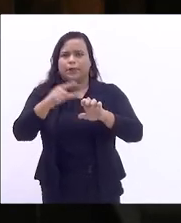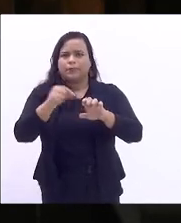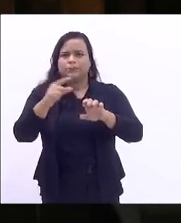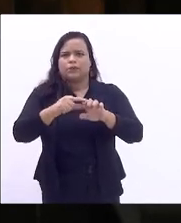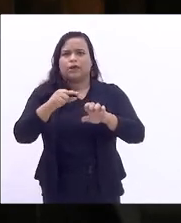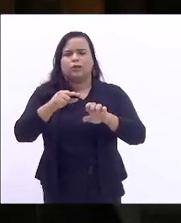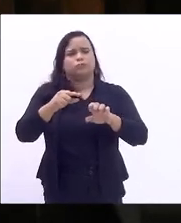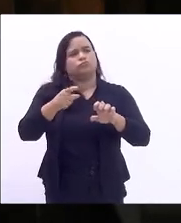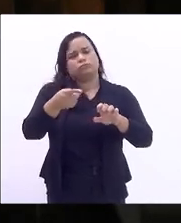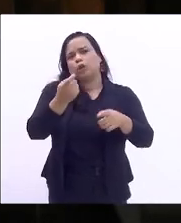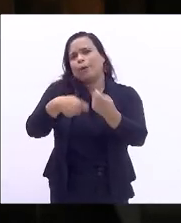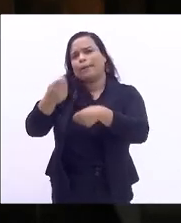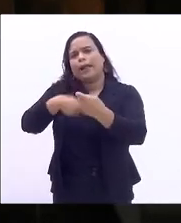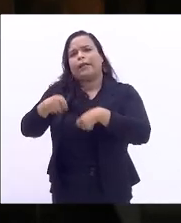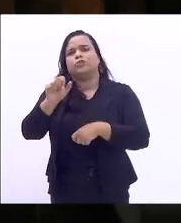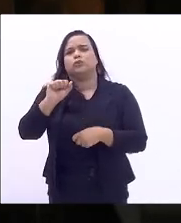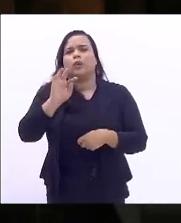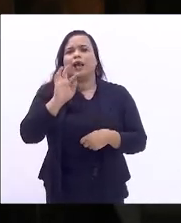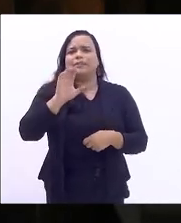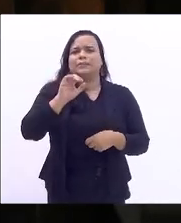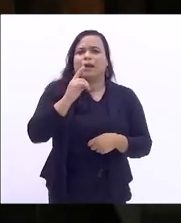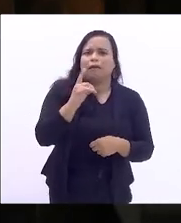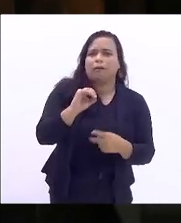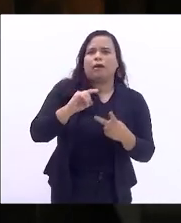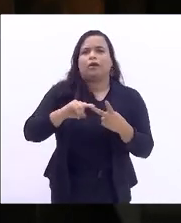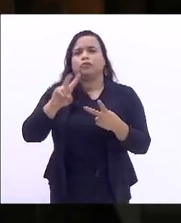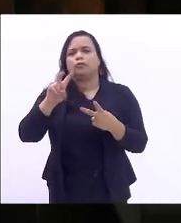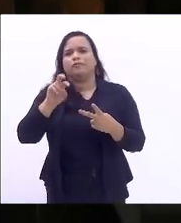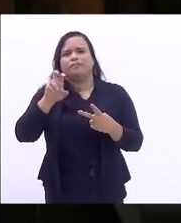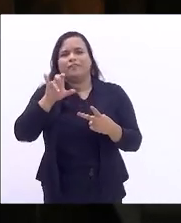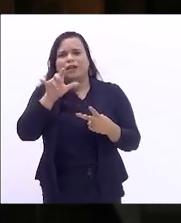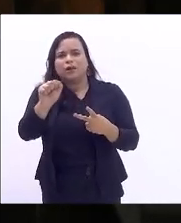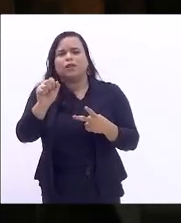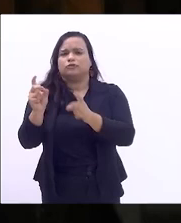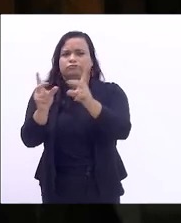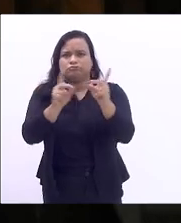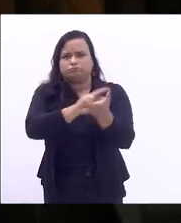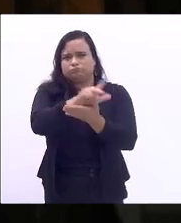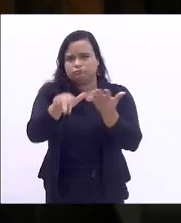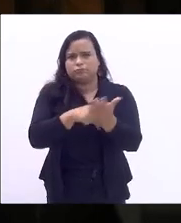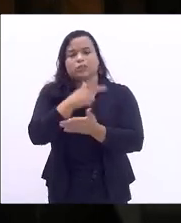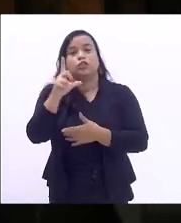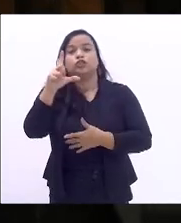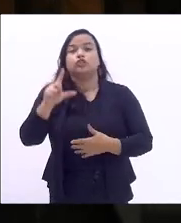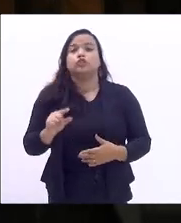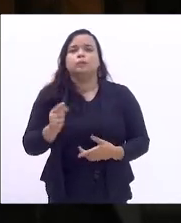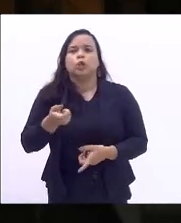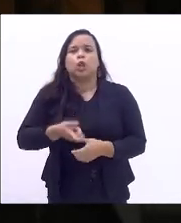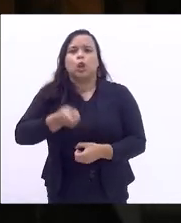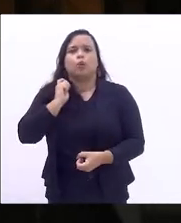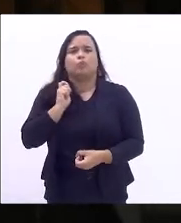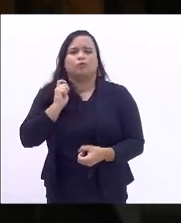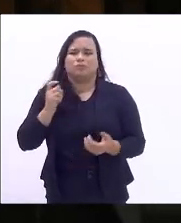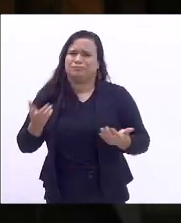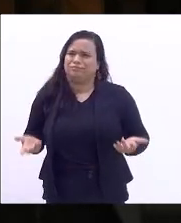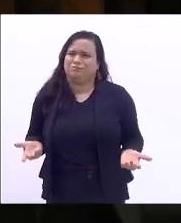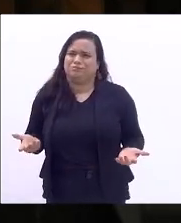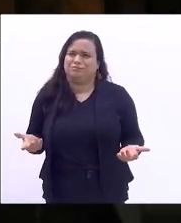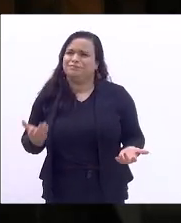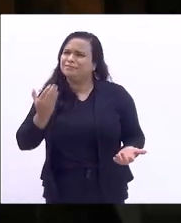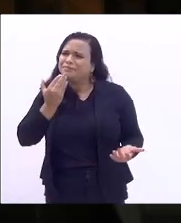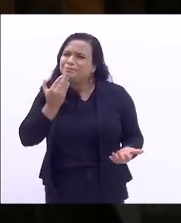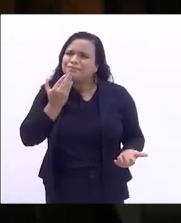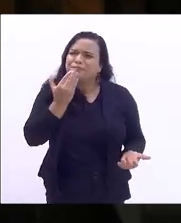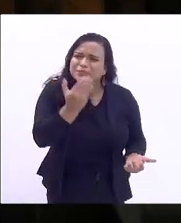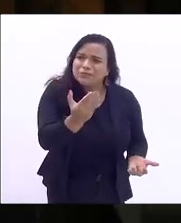atacado e varejo da alimentação diminui os seus lucros hora pedindo